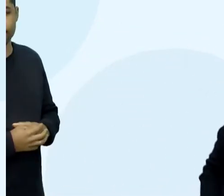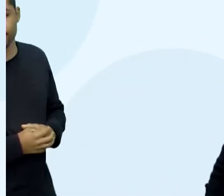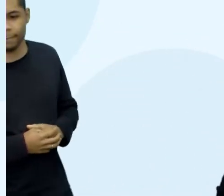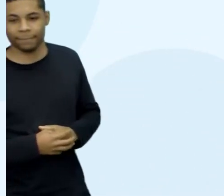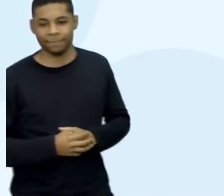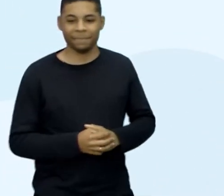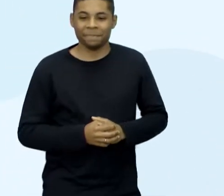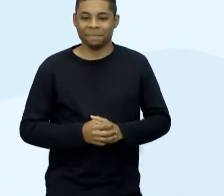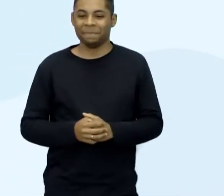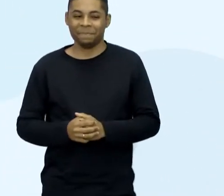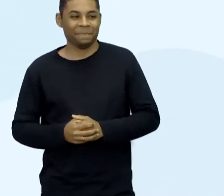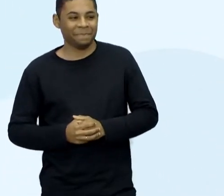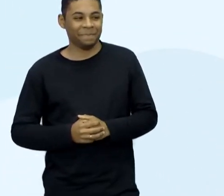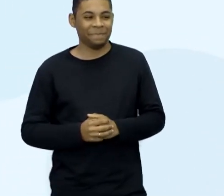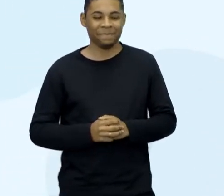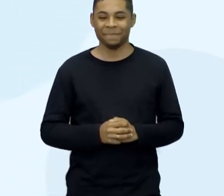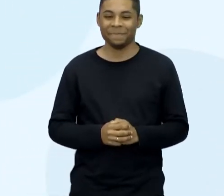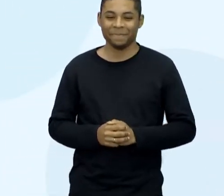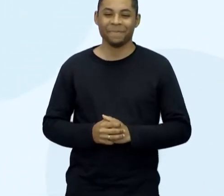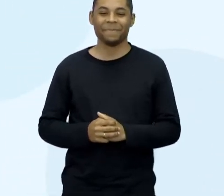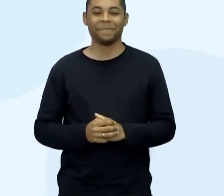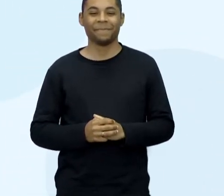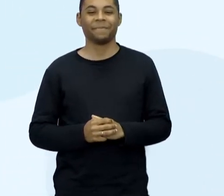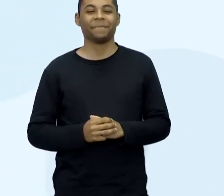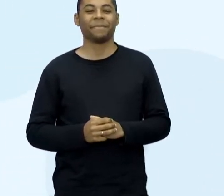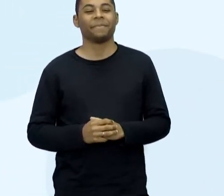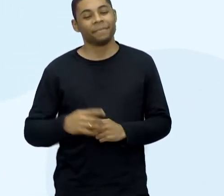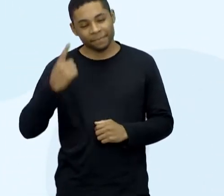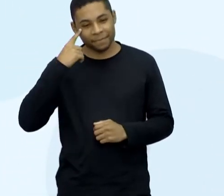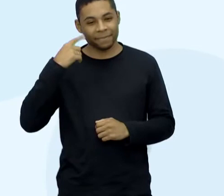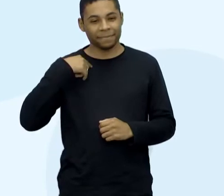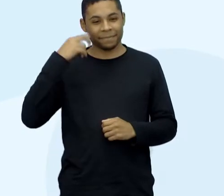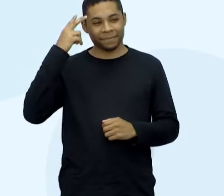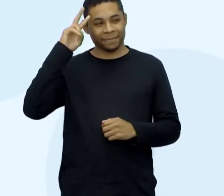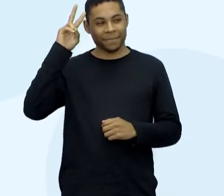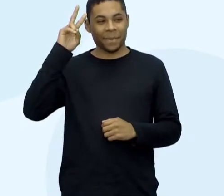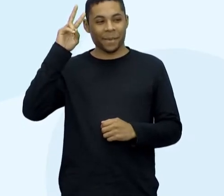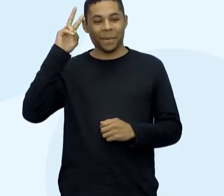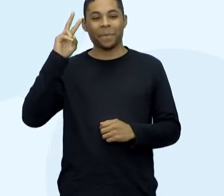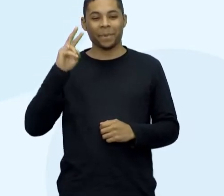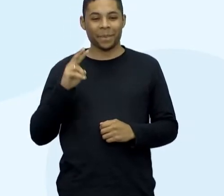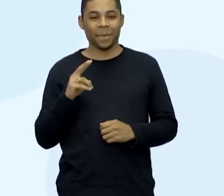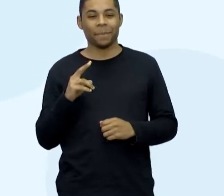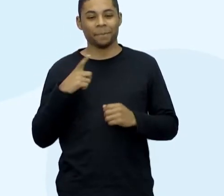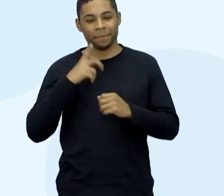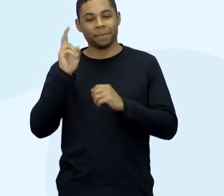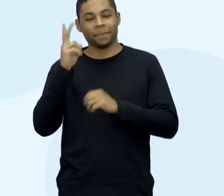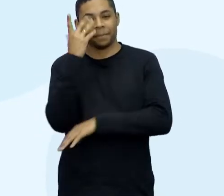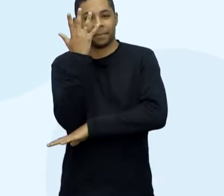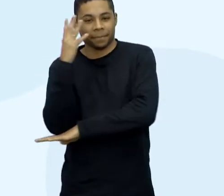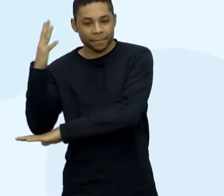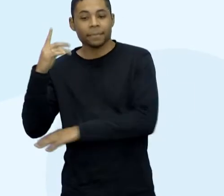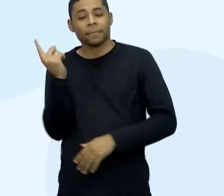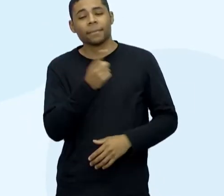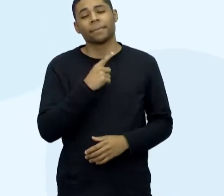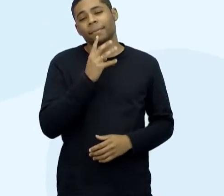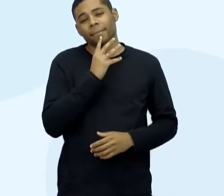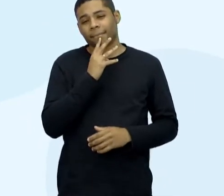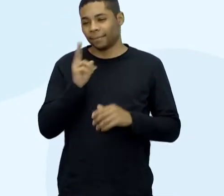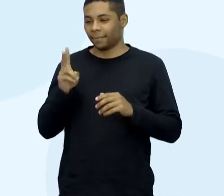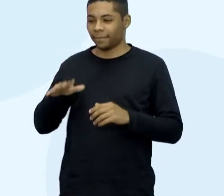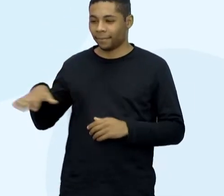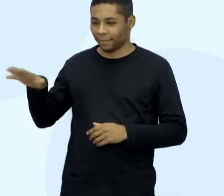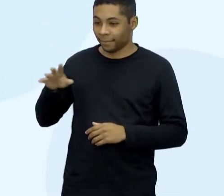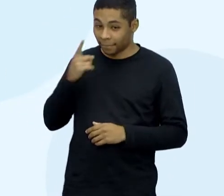garantir o bem-estar dos moradores. Lembrando que meio ambiente não é só a floresta, não. Meio ambiente é o lugar que a gente está. né, que a